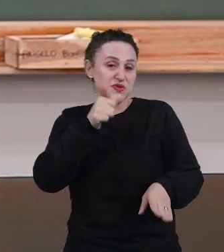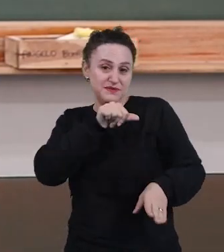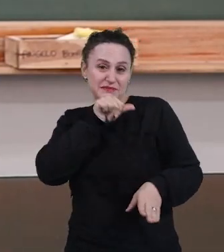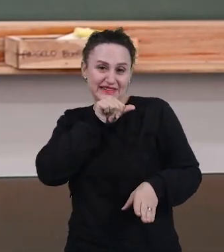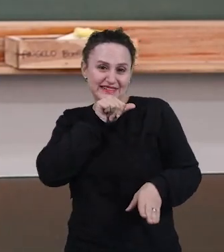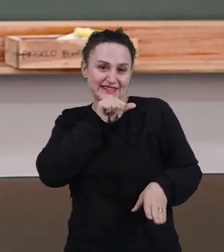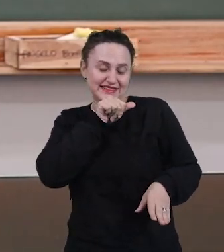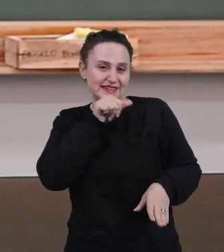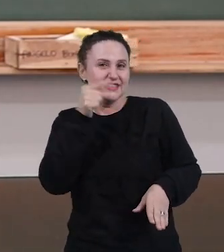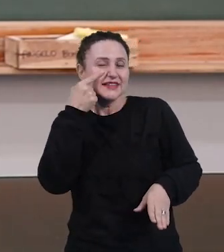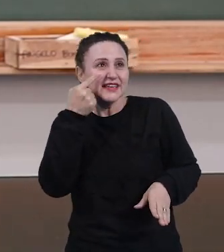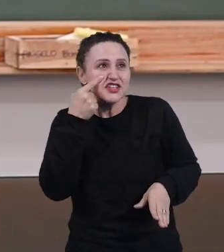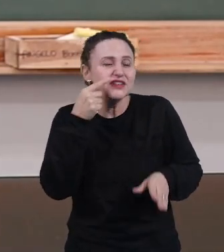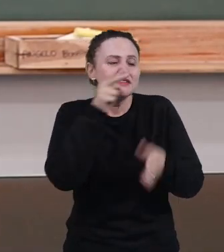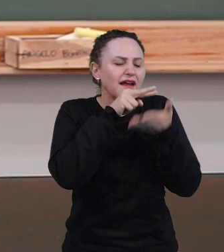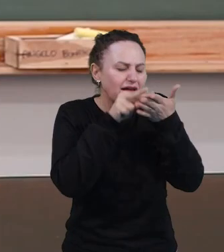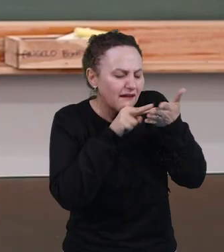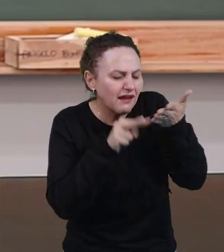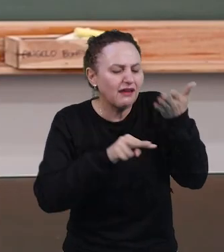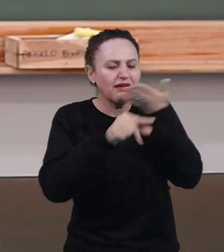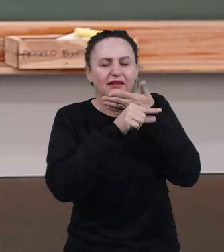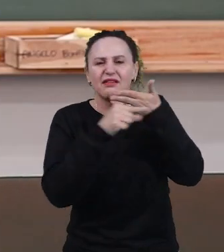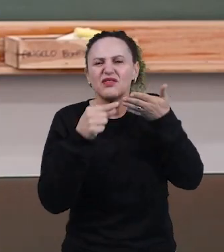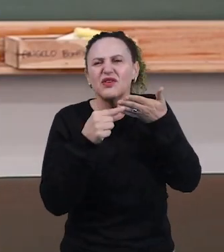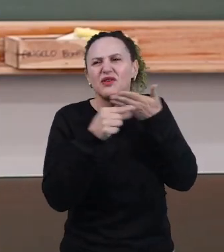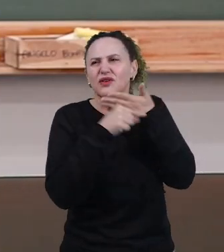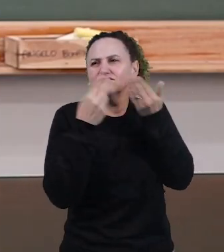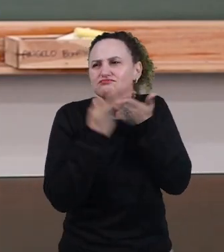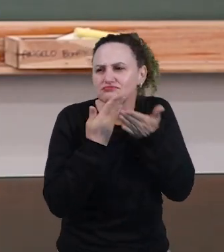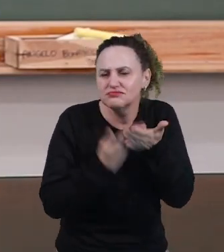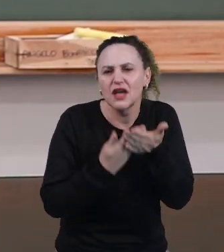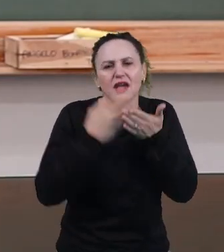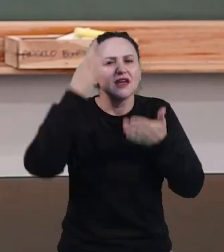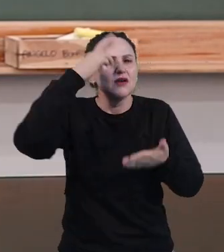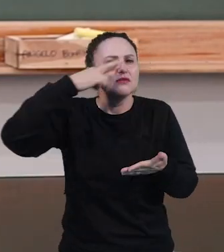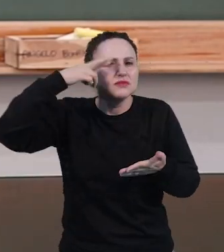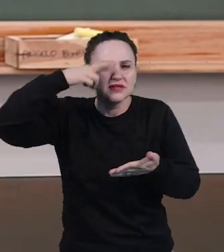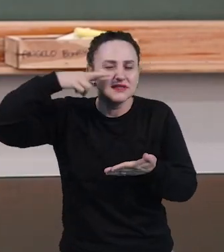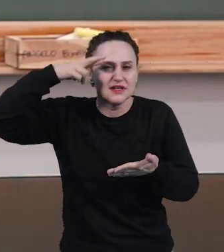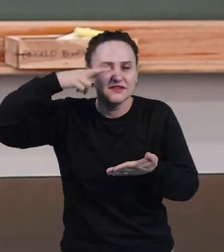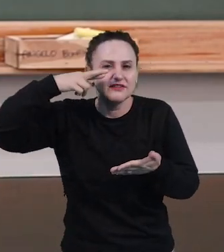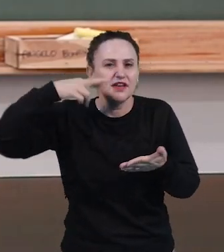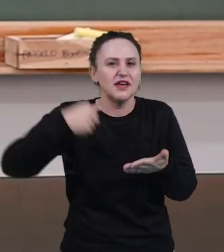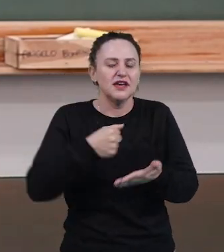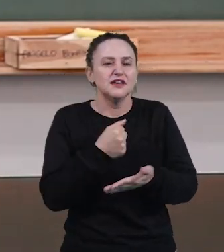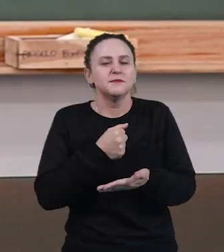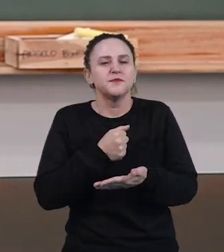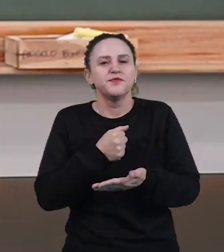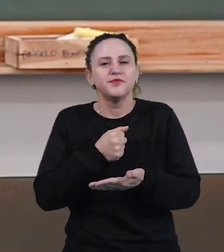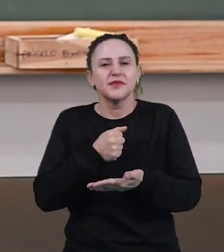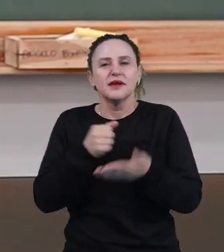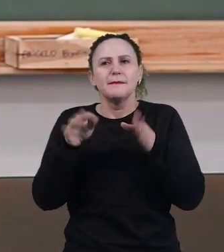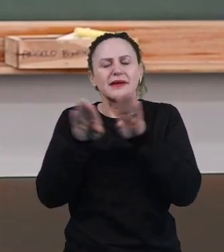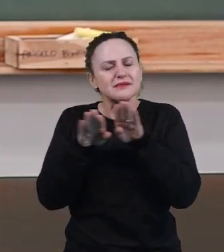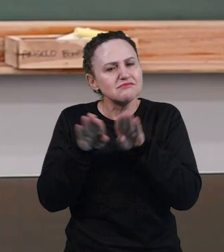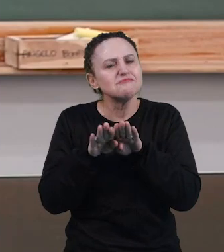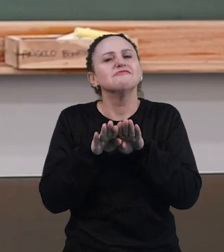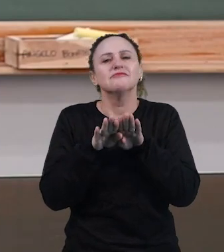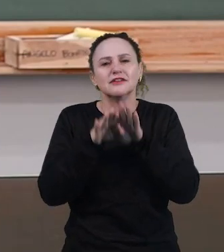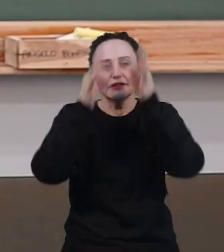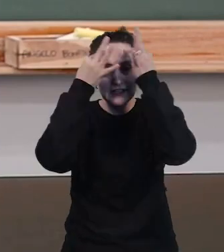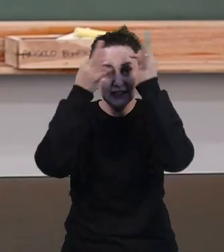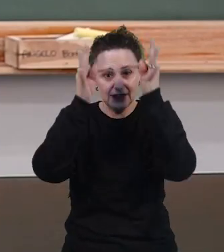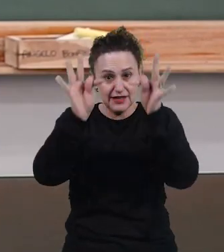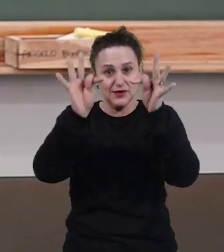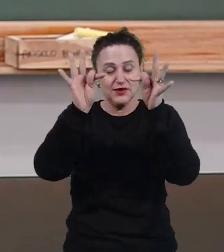os autores, estuda, né? Eu estudei muito Piaget, eu observei muitas questões do Piaget